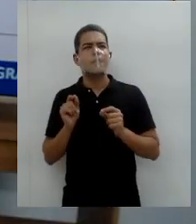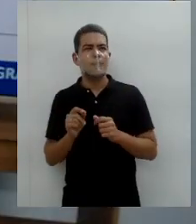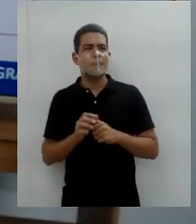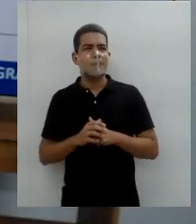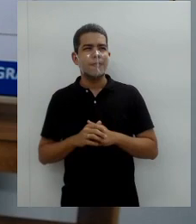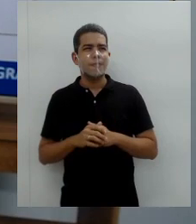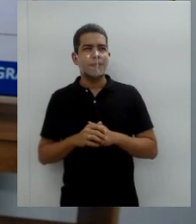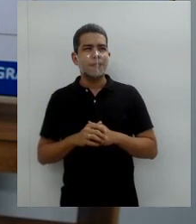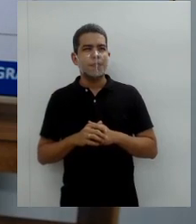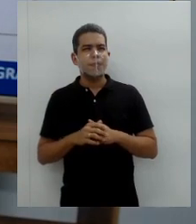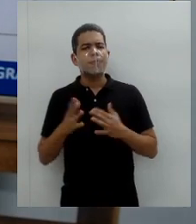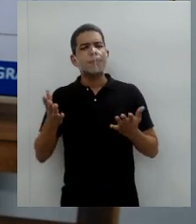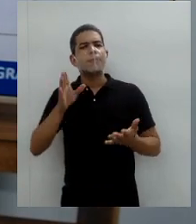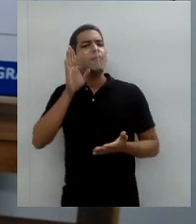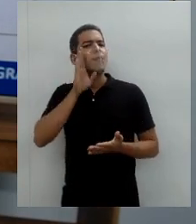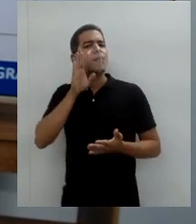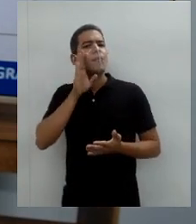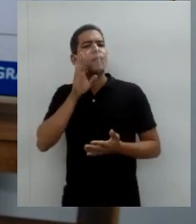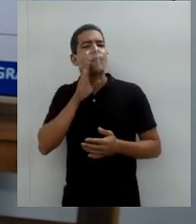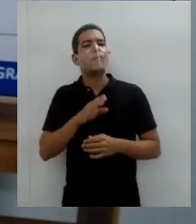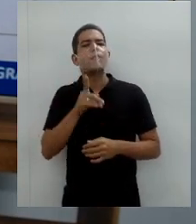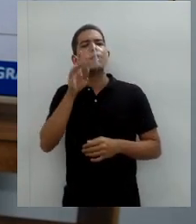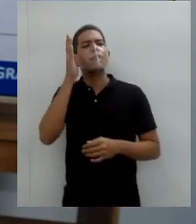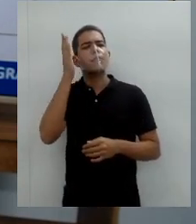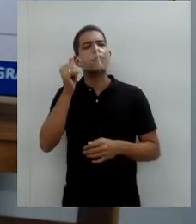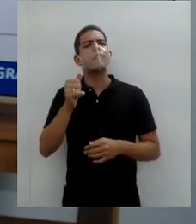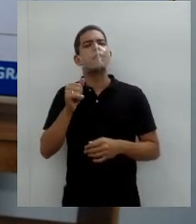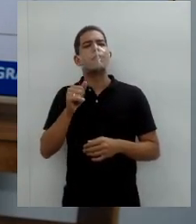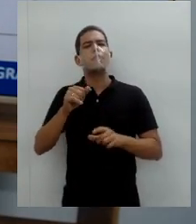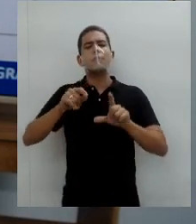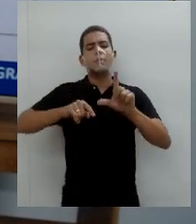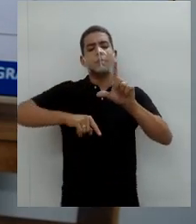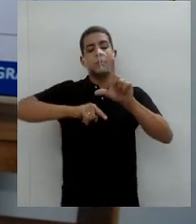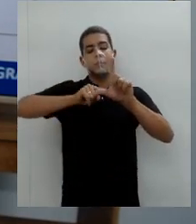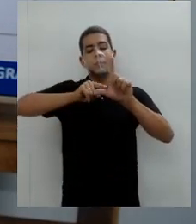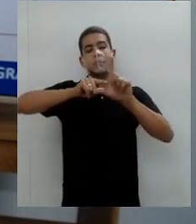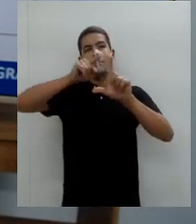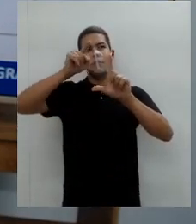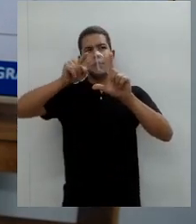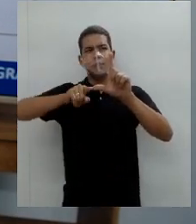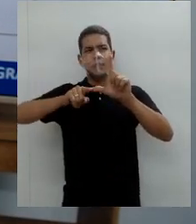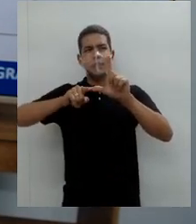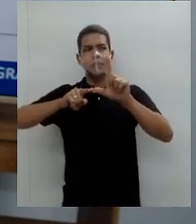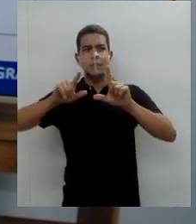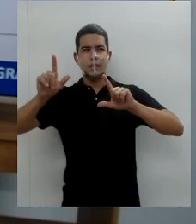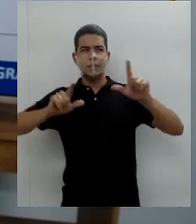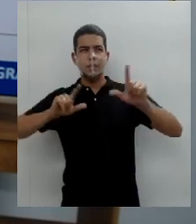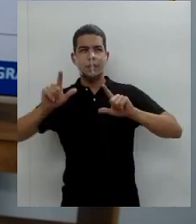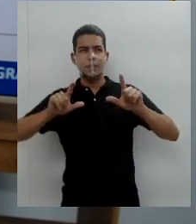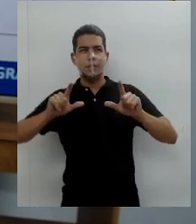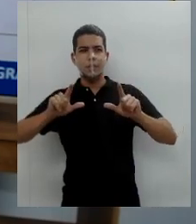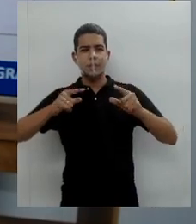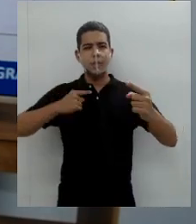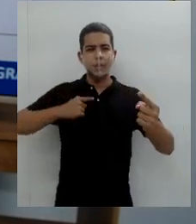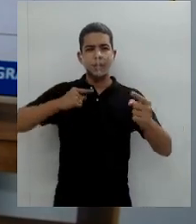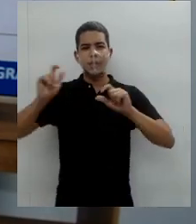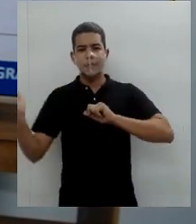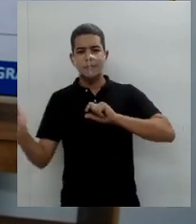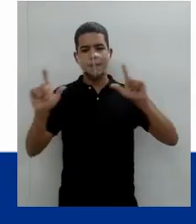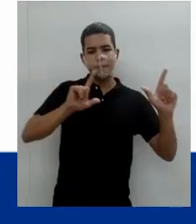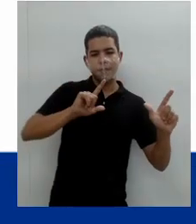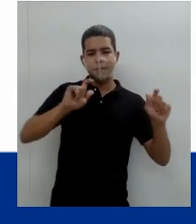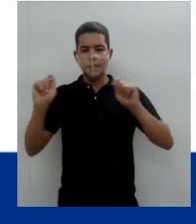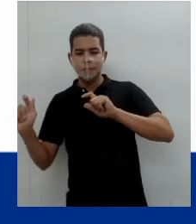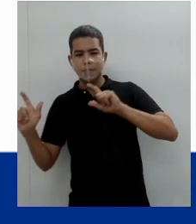produção, olha que legal, tu já sabe aí, essa parábola da TV fica alternando, tá? Entre minha fala e o gráfico. Vai para o